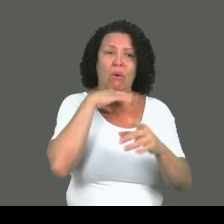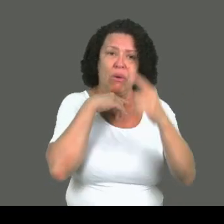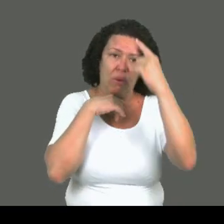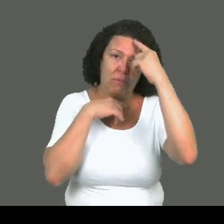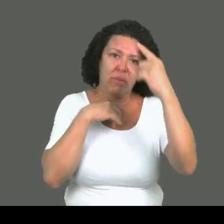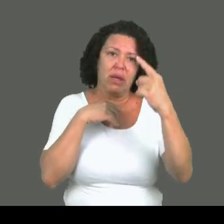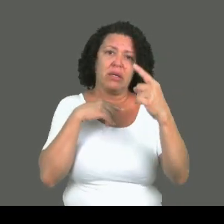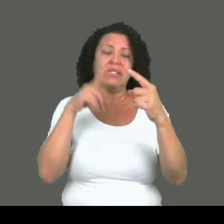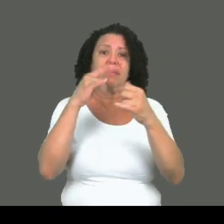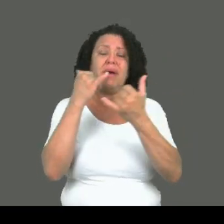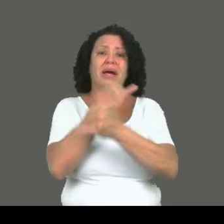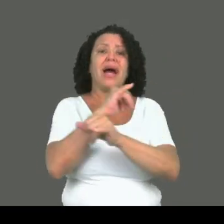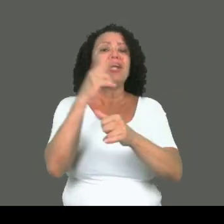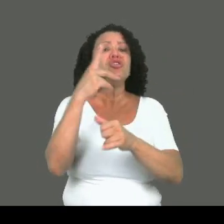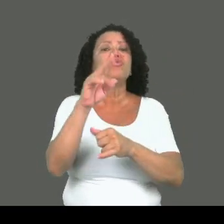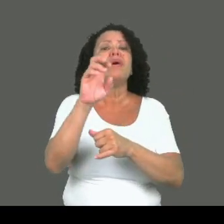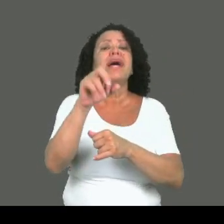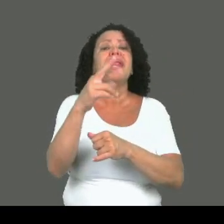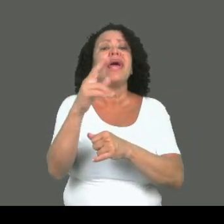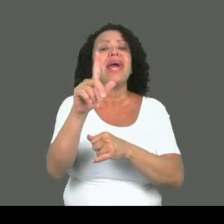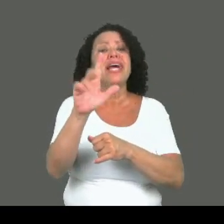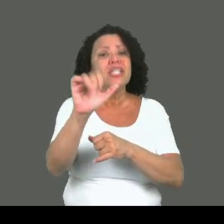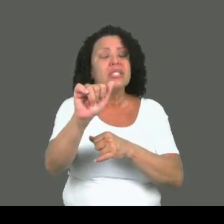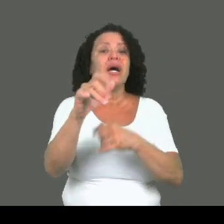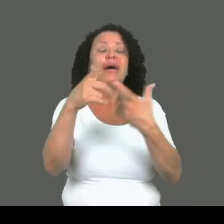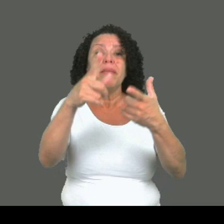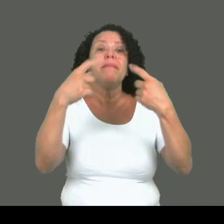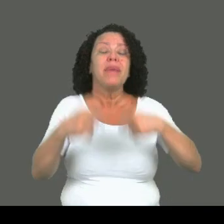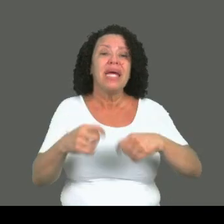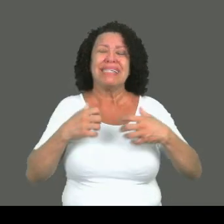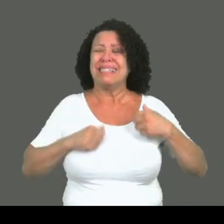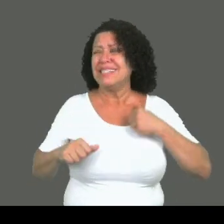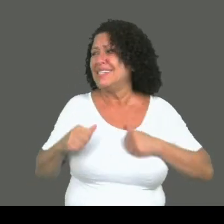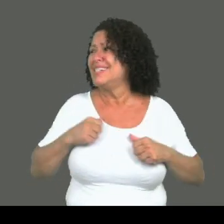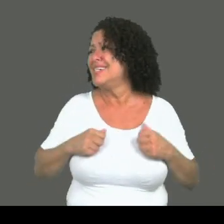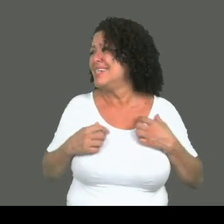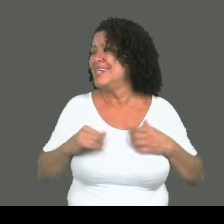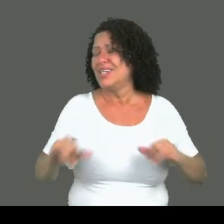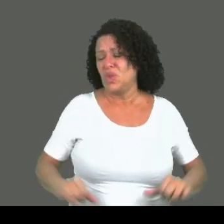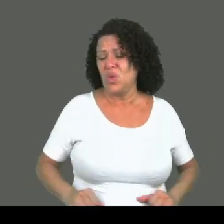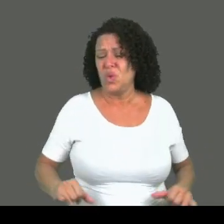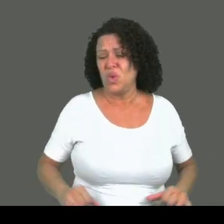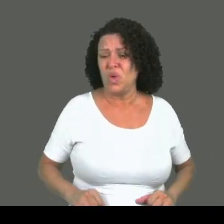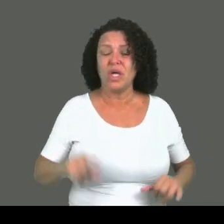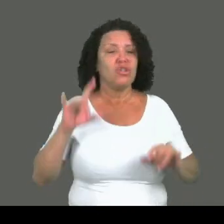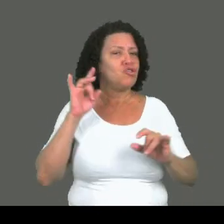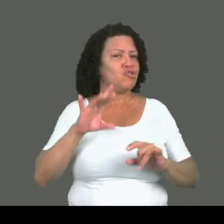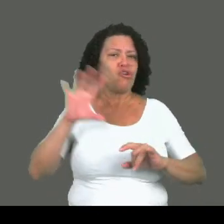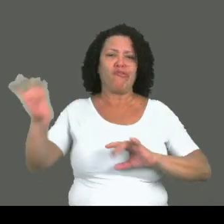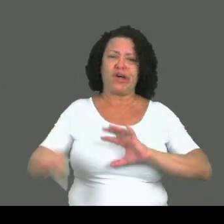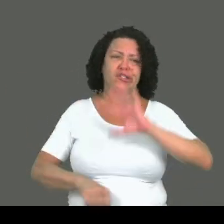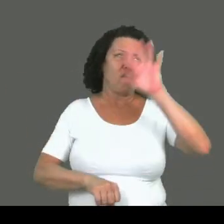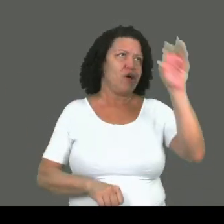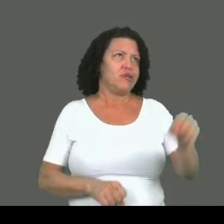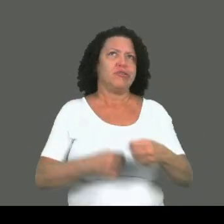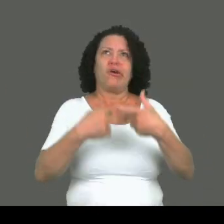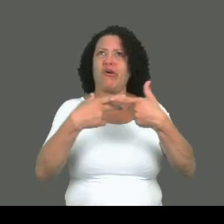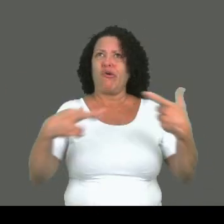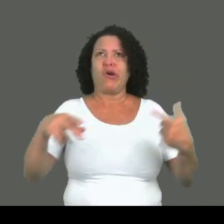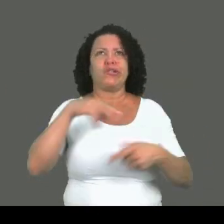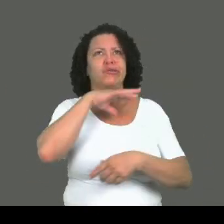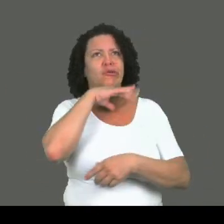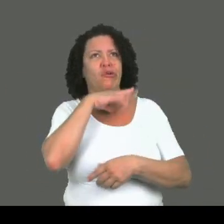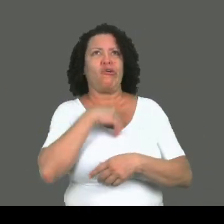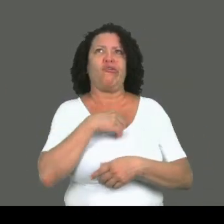gente está vibrando num padrão da inquietude, da angústia, do sofrimento, a gente vai atrair encarnados